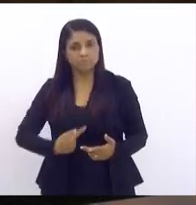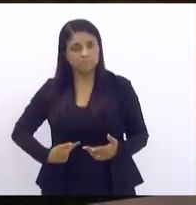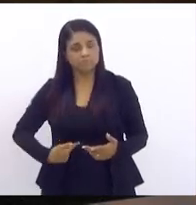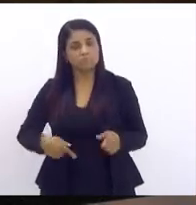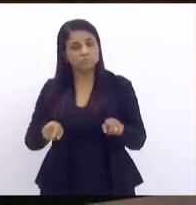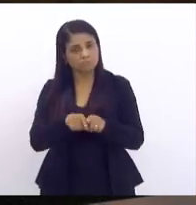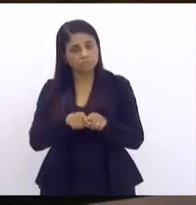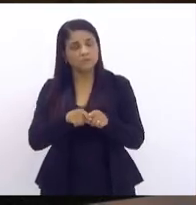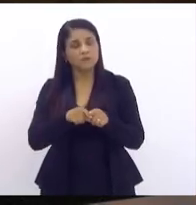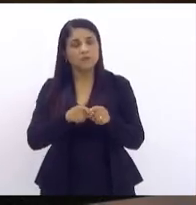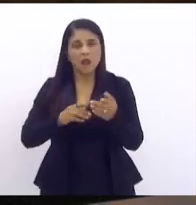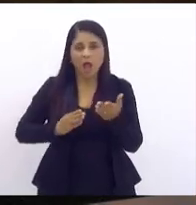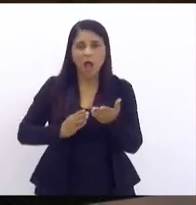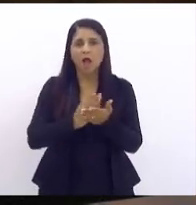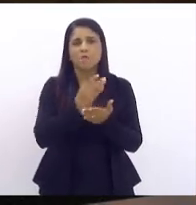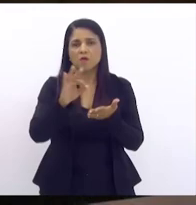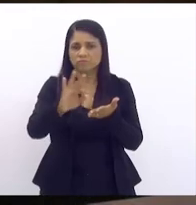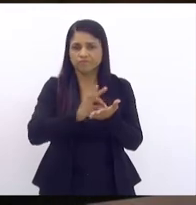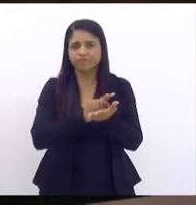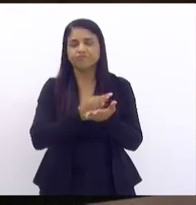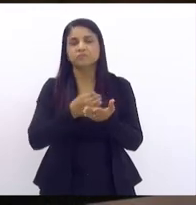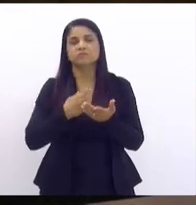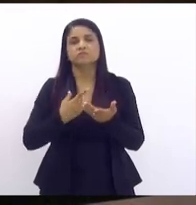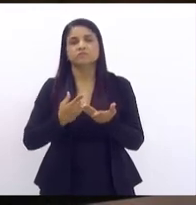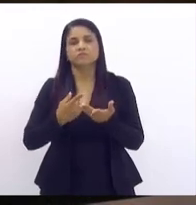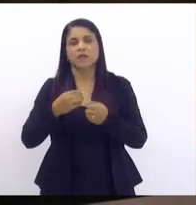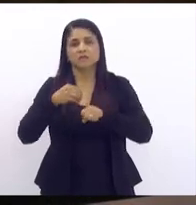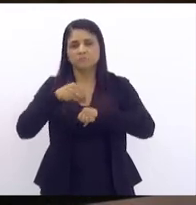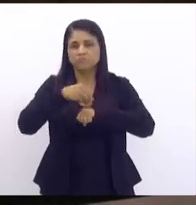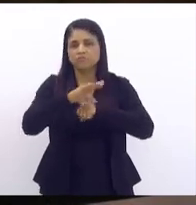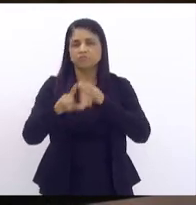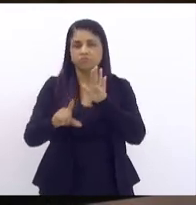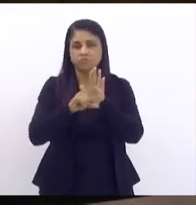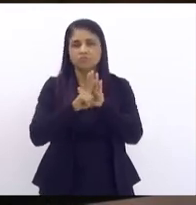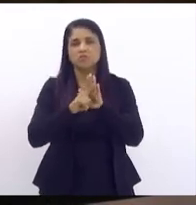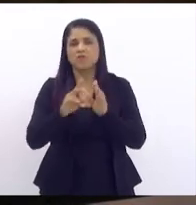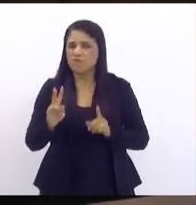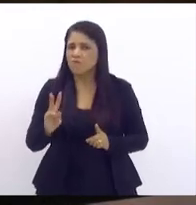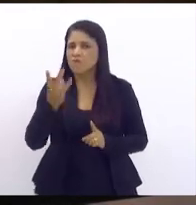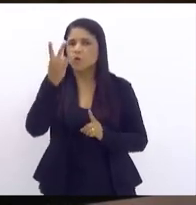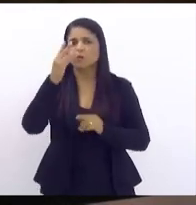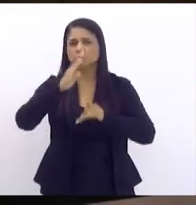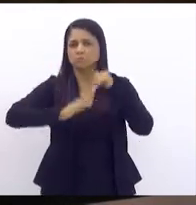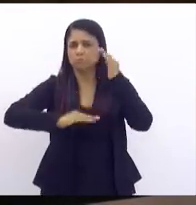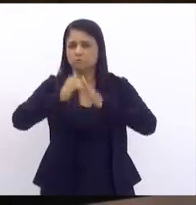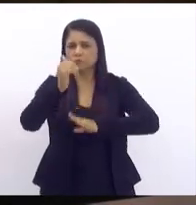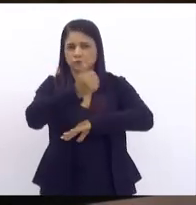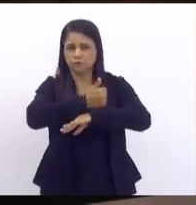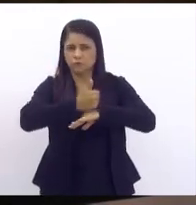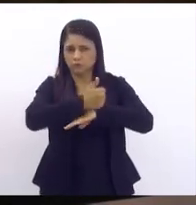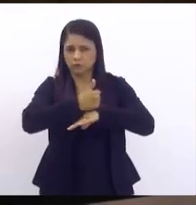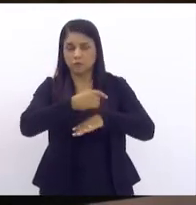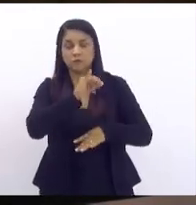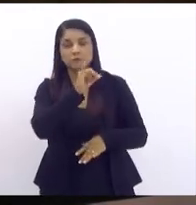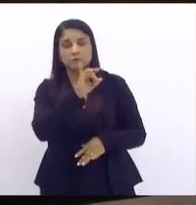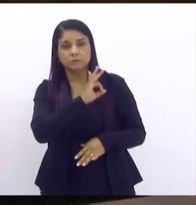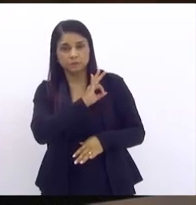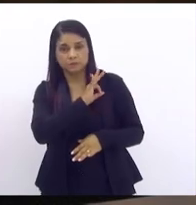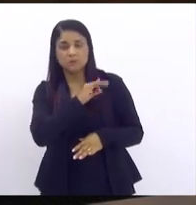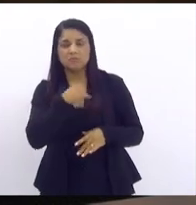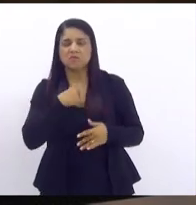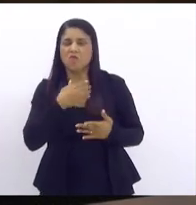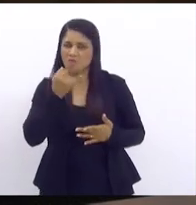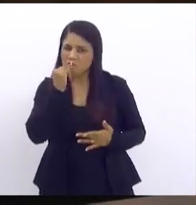indicação legislativa e realmente valorize esses profissionais. E falo isso sem nenhuma questão geral, sem nenhuma